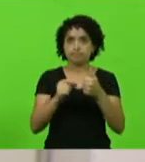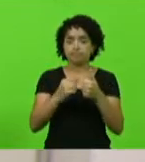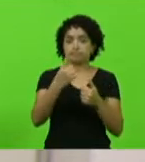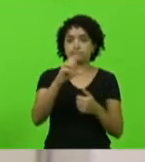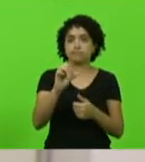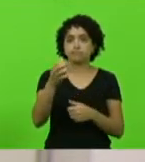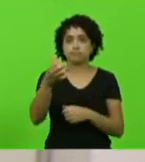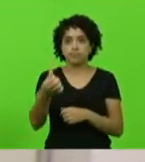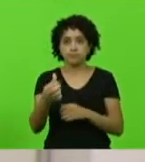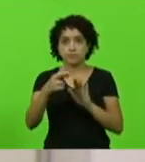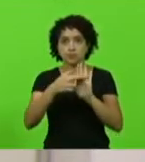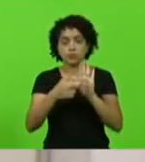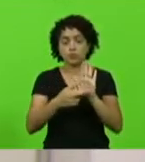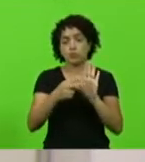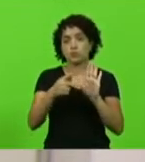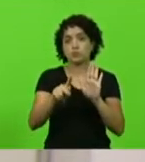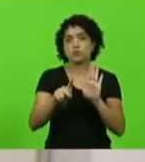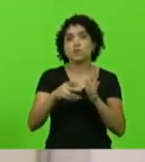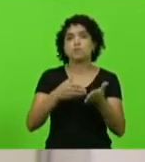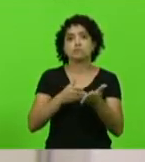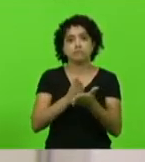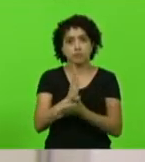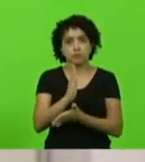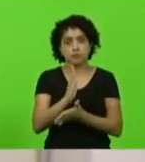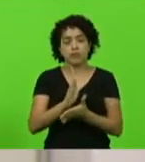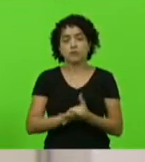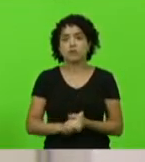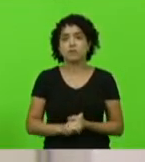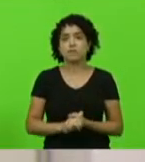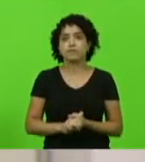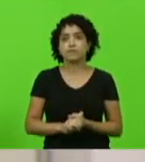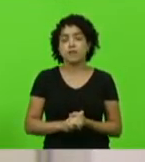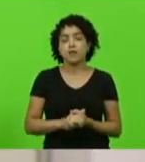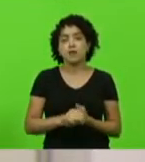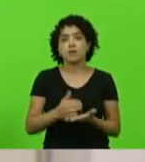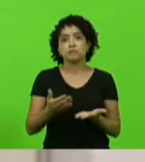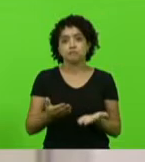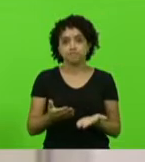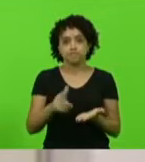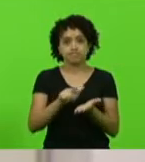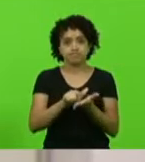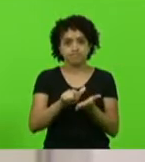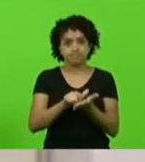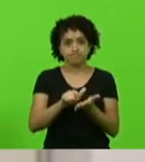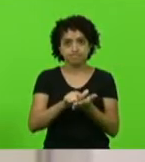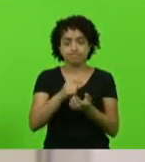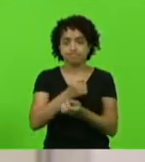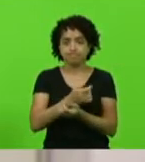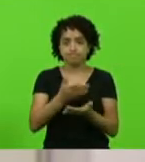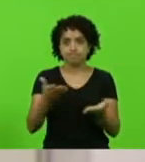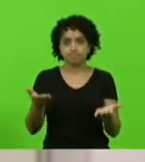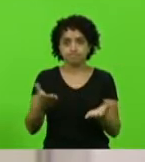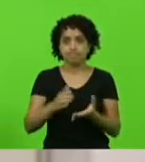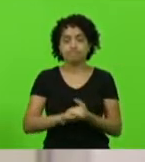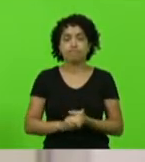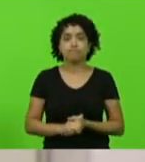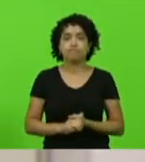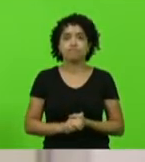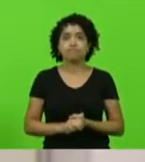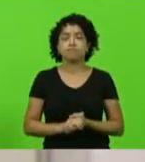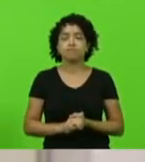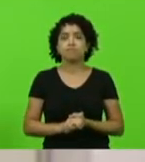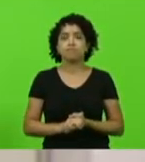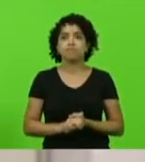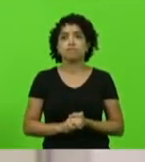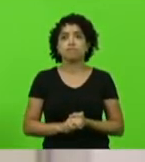regimento interno, o senhor presidente deu a por aprovada. Expediente, o senhor presidente solicitou que se procedesse à